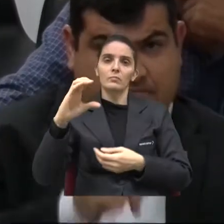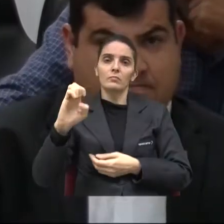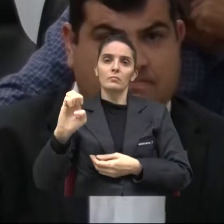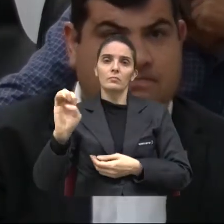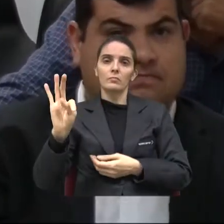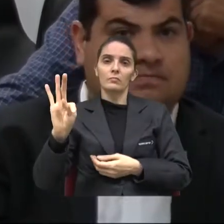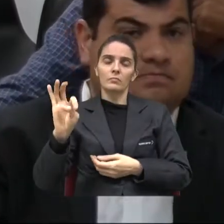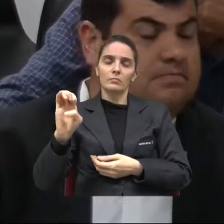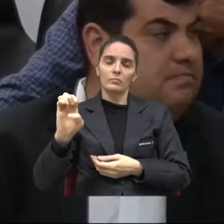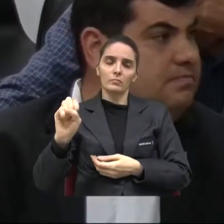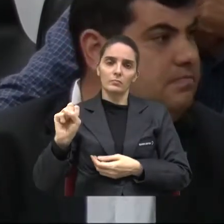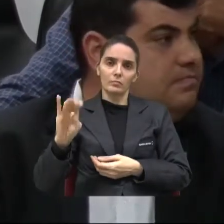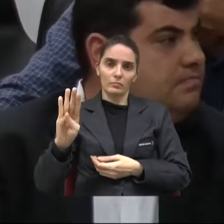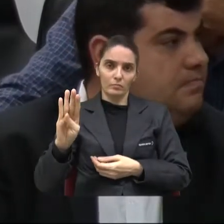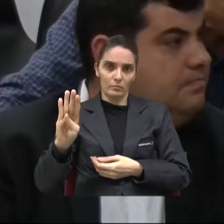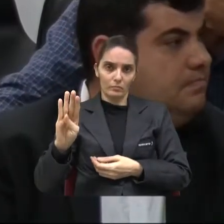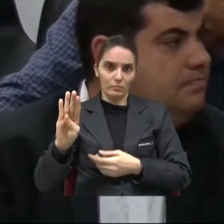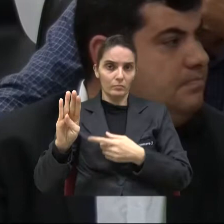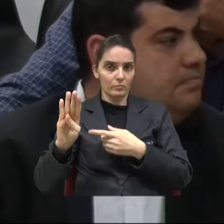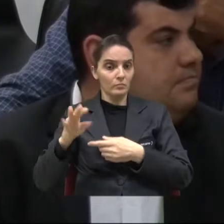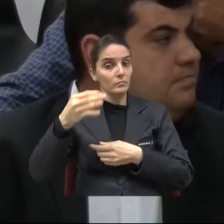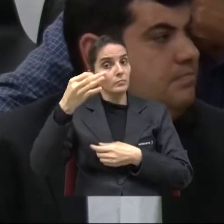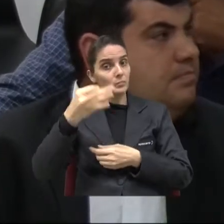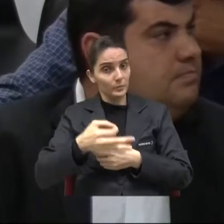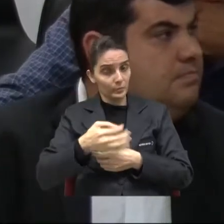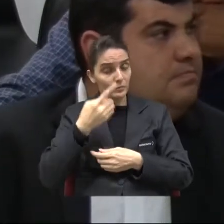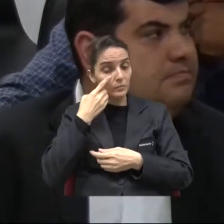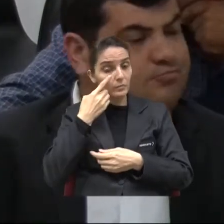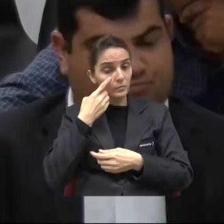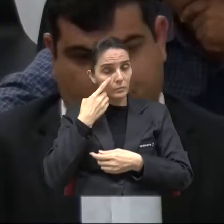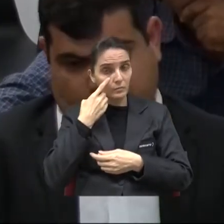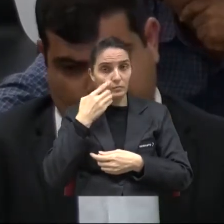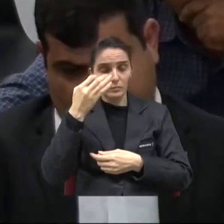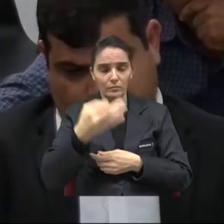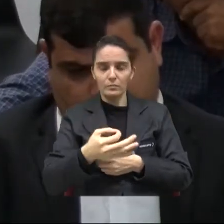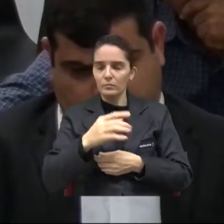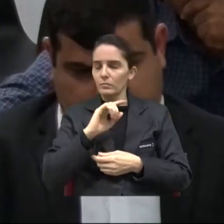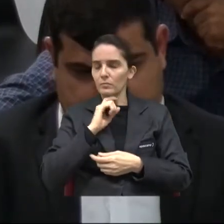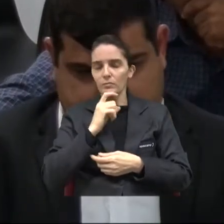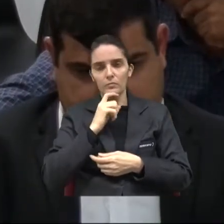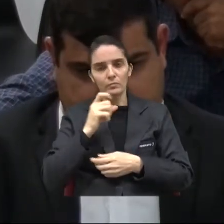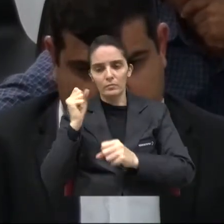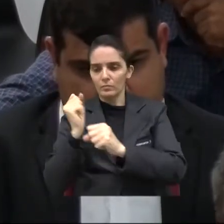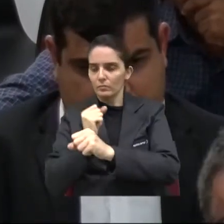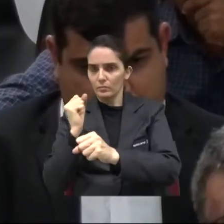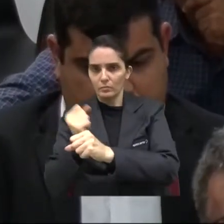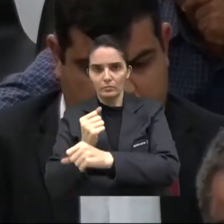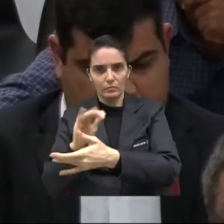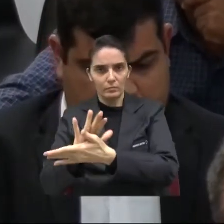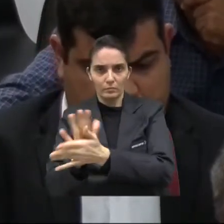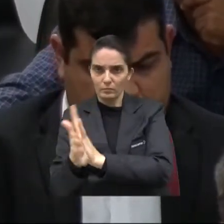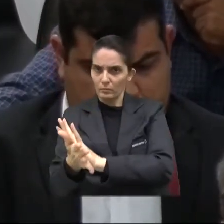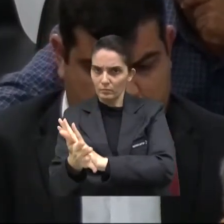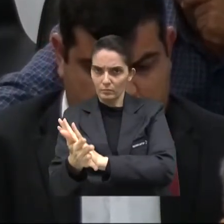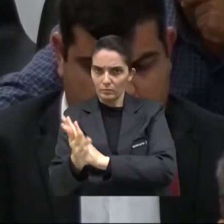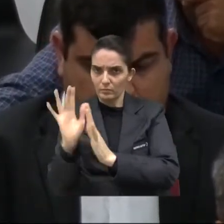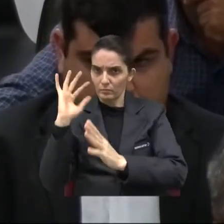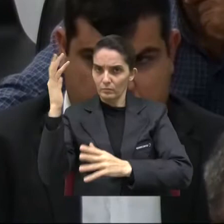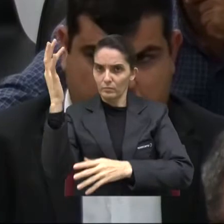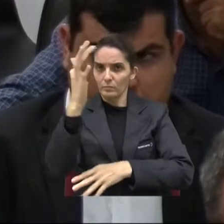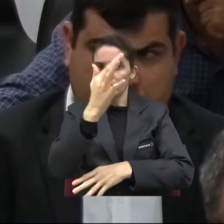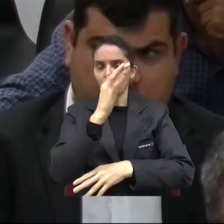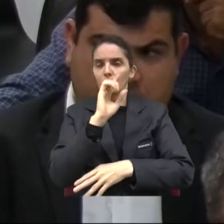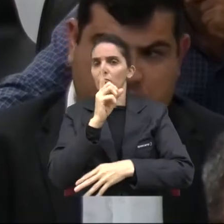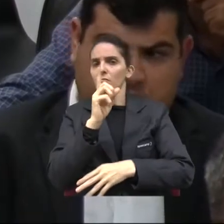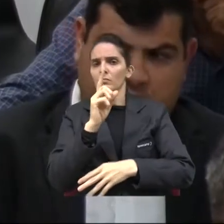vai ser, com certeza, verificado. Ninguém vai construir, destruir, porque nós somos amantes. Acabamos de